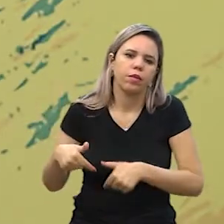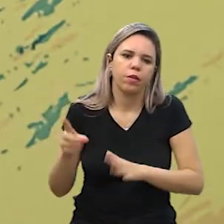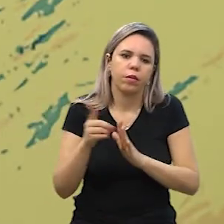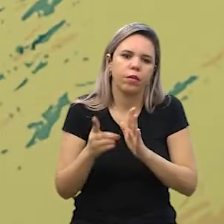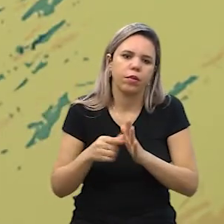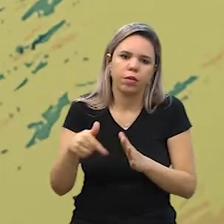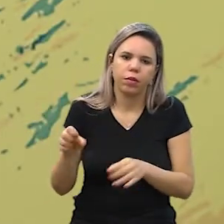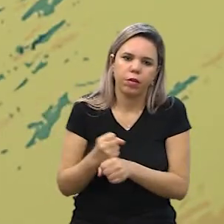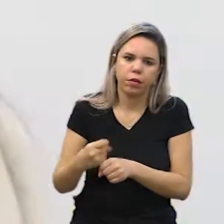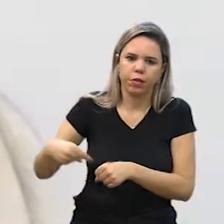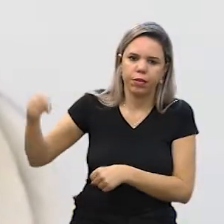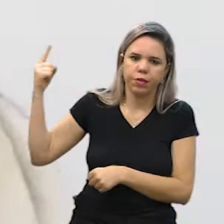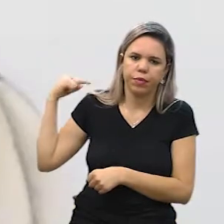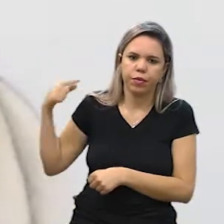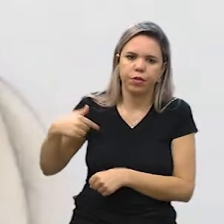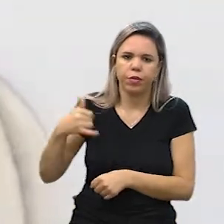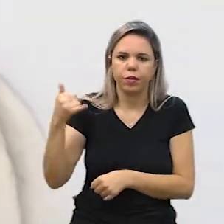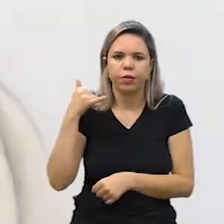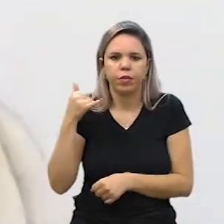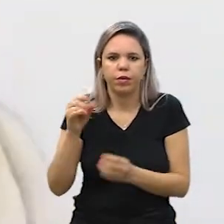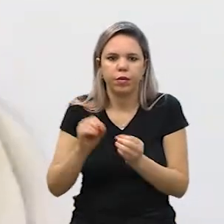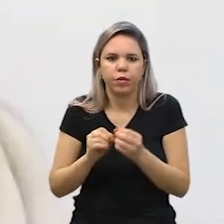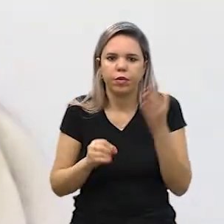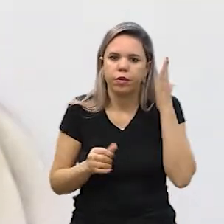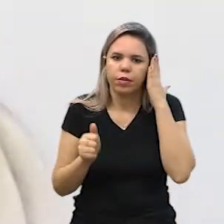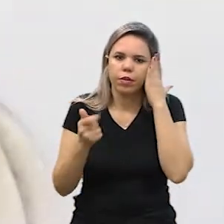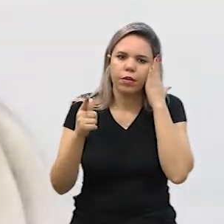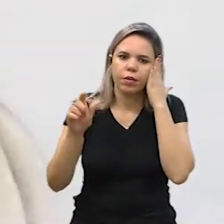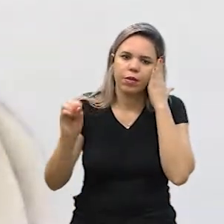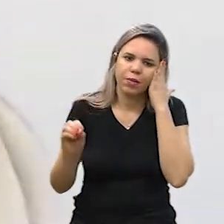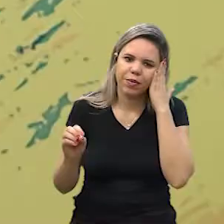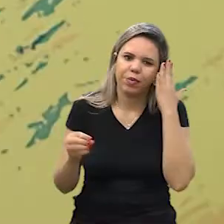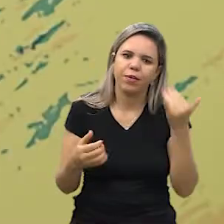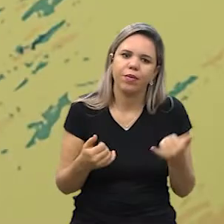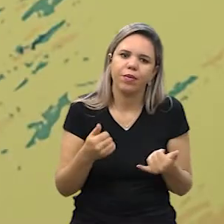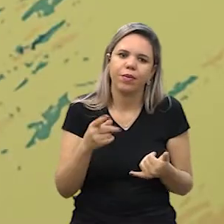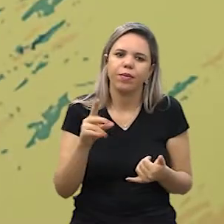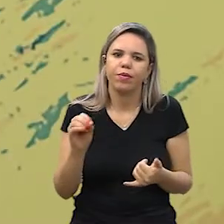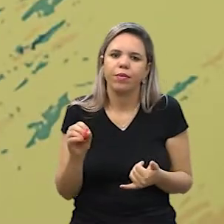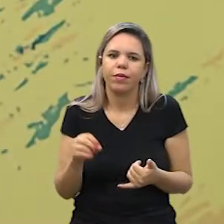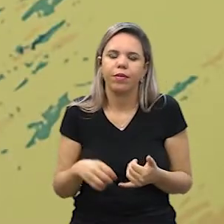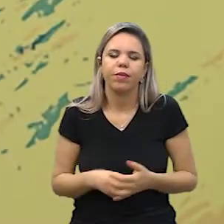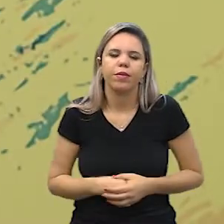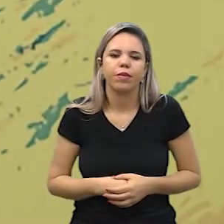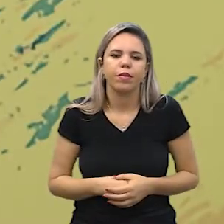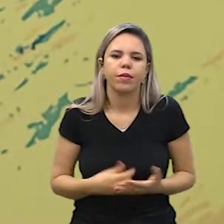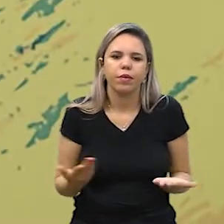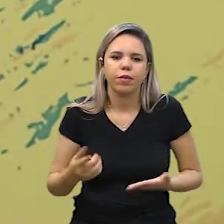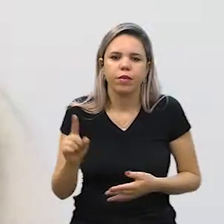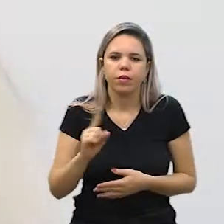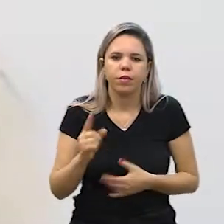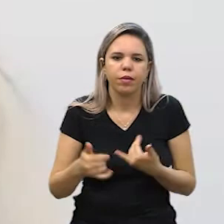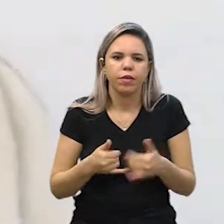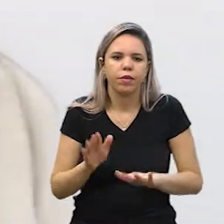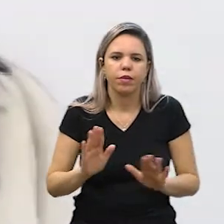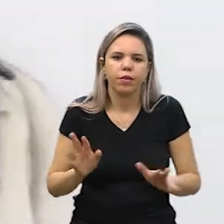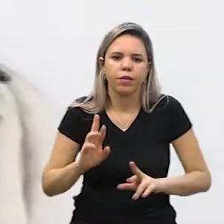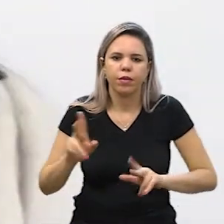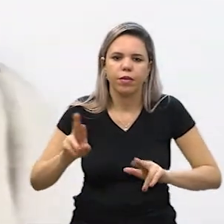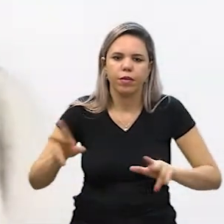de 70, então quando eu atendia, eu fazia alô. É verdade, eu também. A criança de hoje em dia não. Assim.